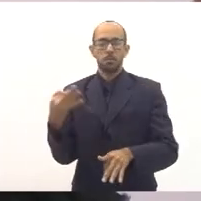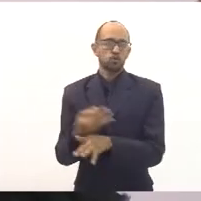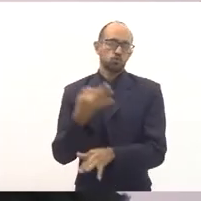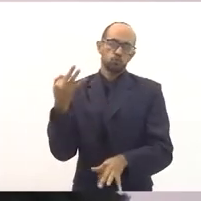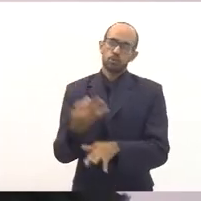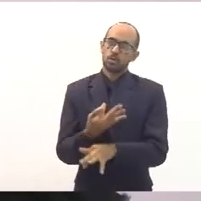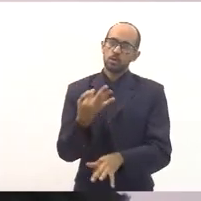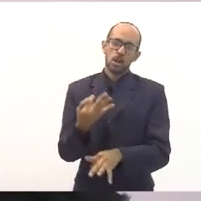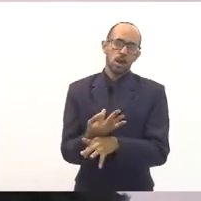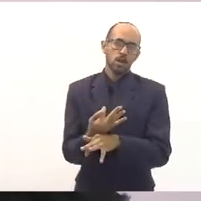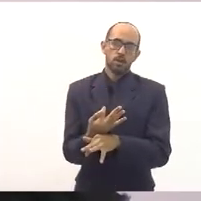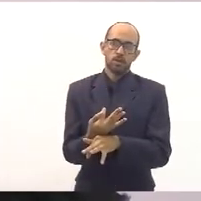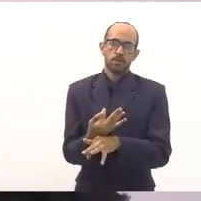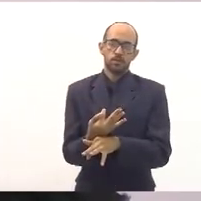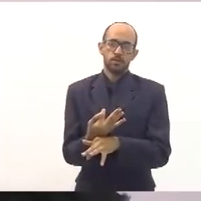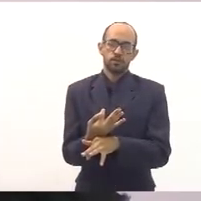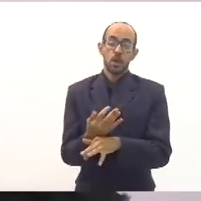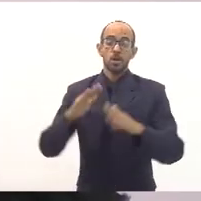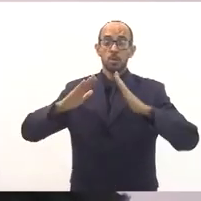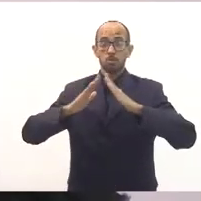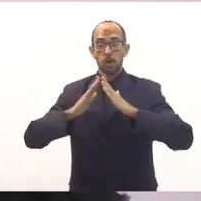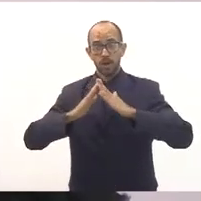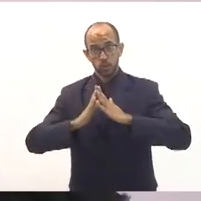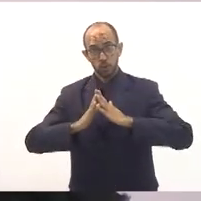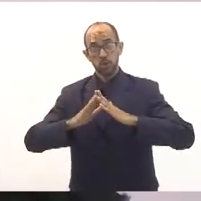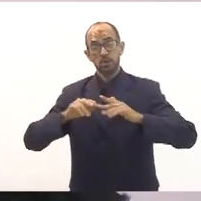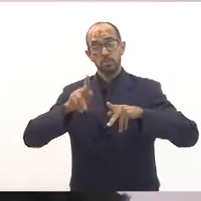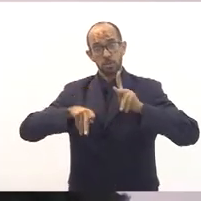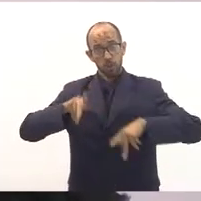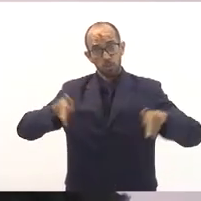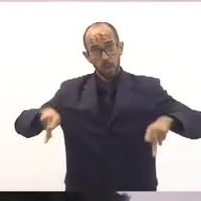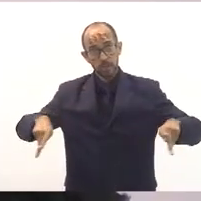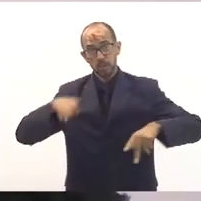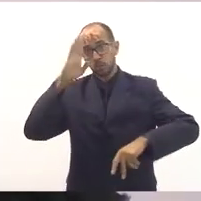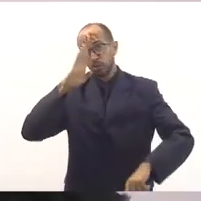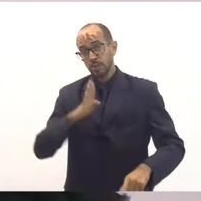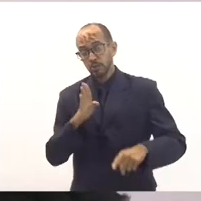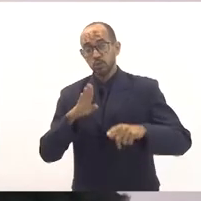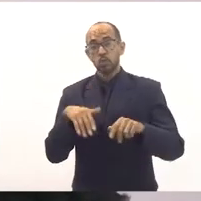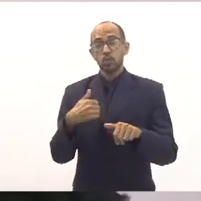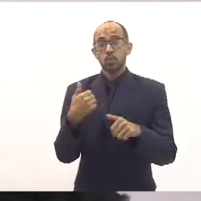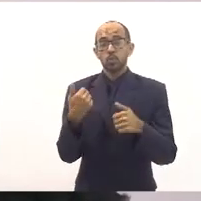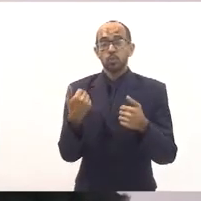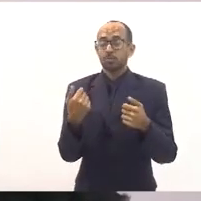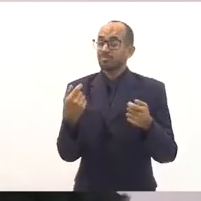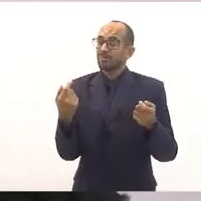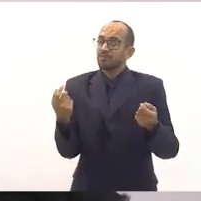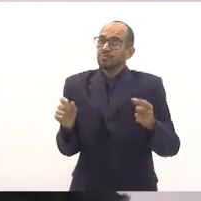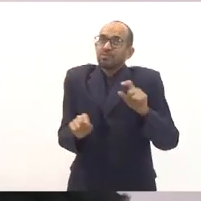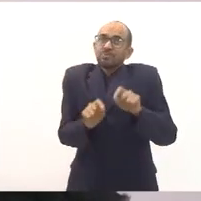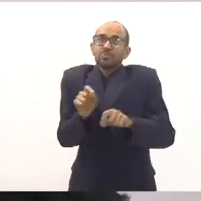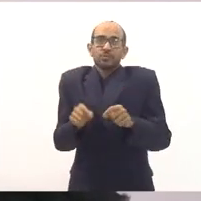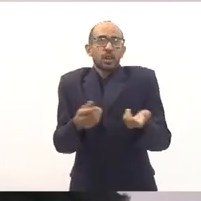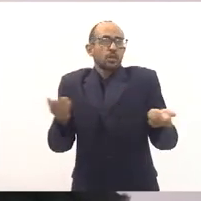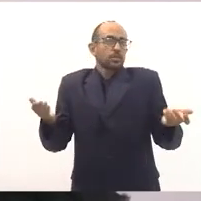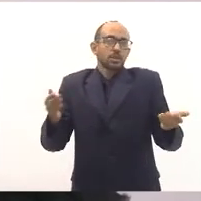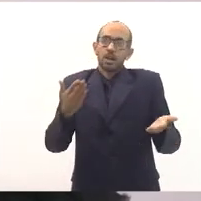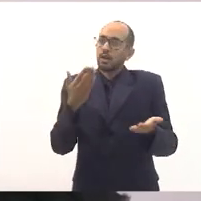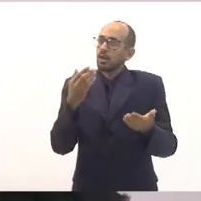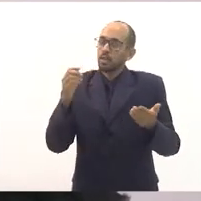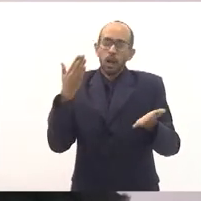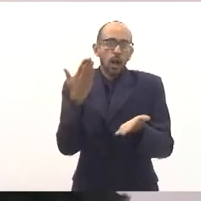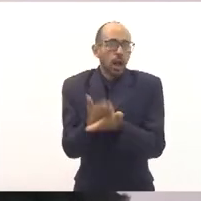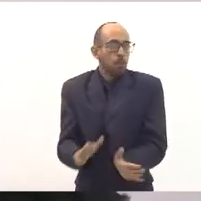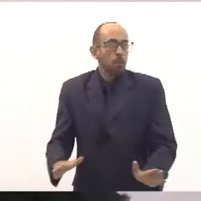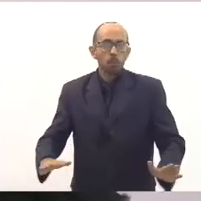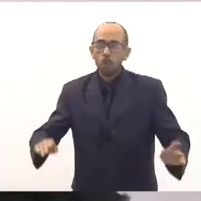sustentável para os moradores para a própria população brasileira é algo que já tem ou assim